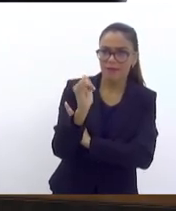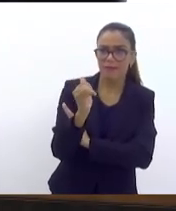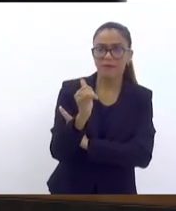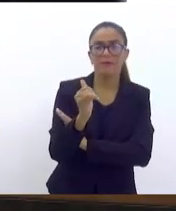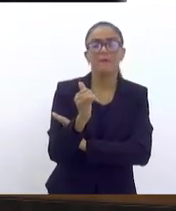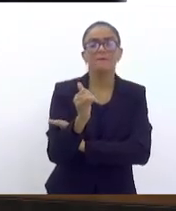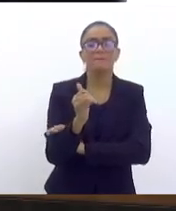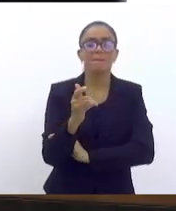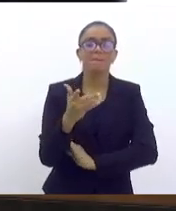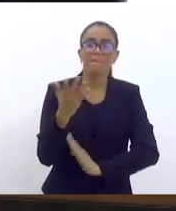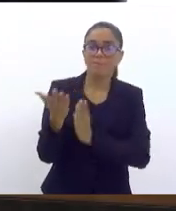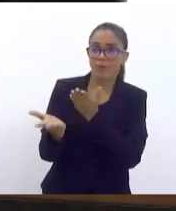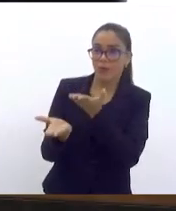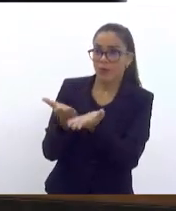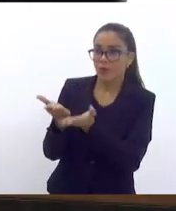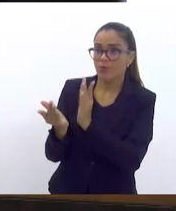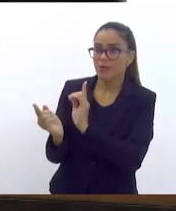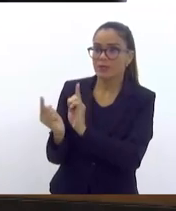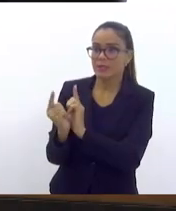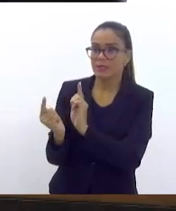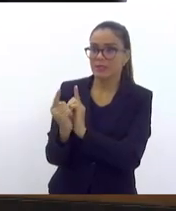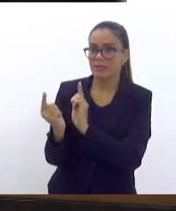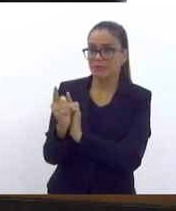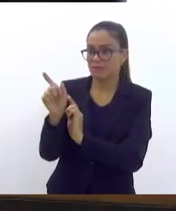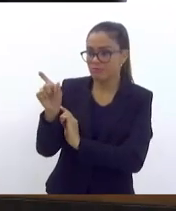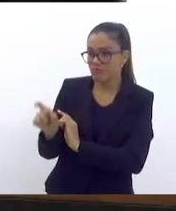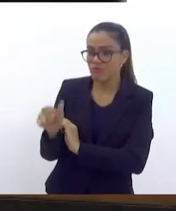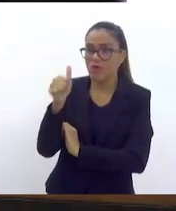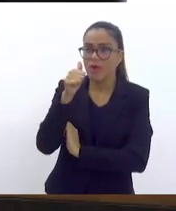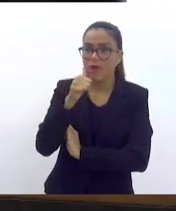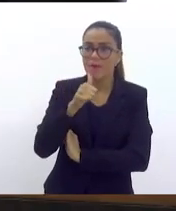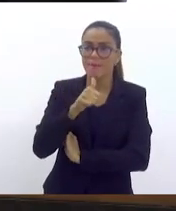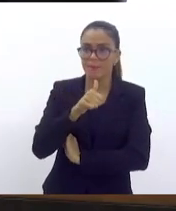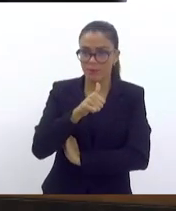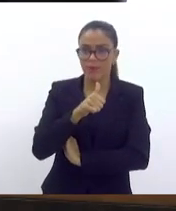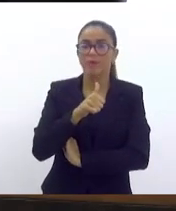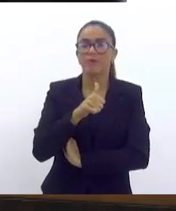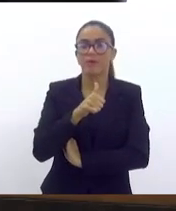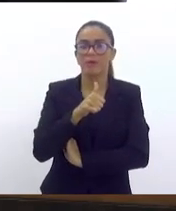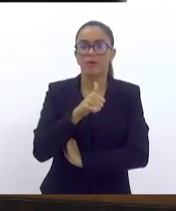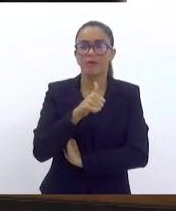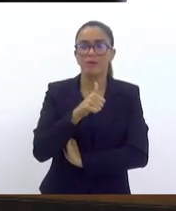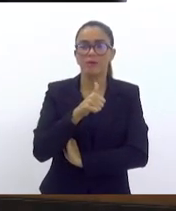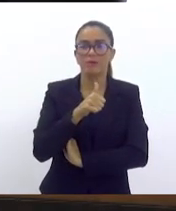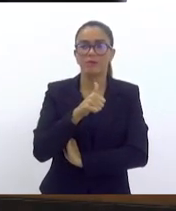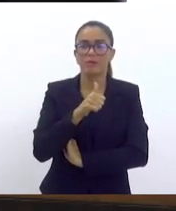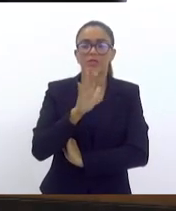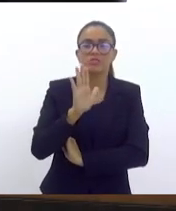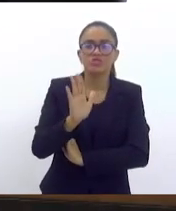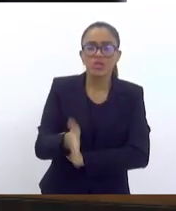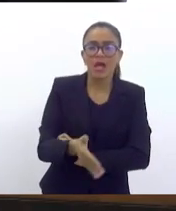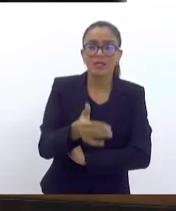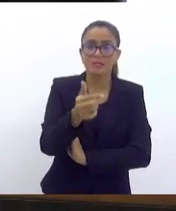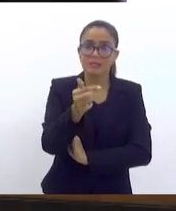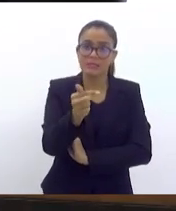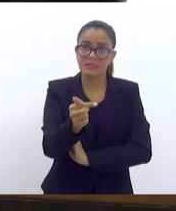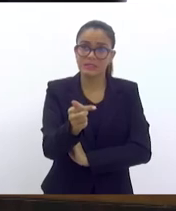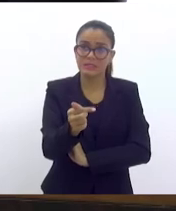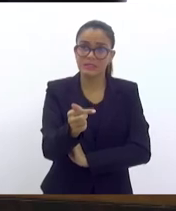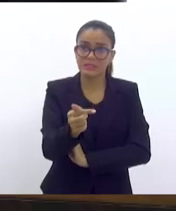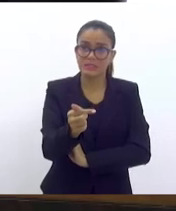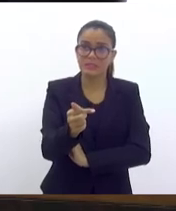um atendimento que eu fiz a uma mulher no qual já era as 19 horas